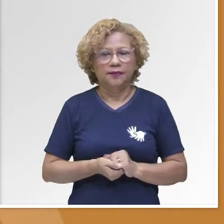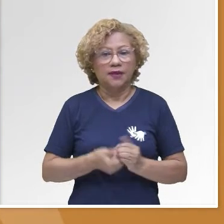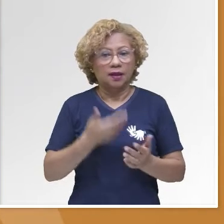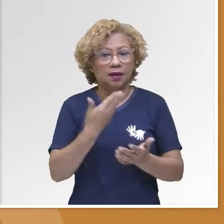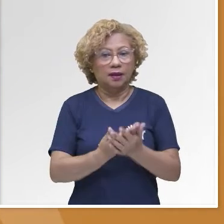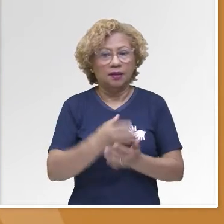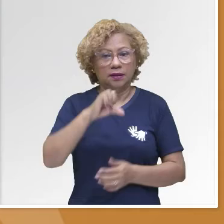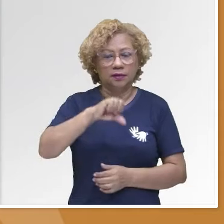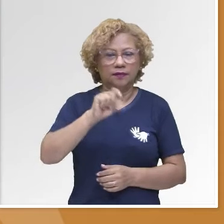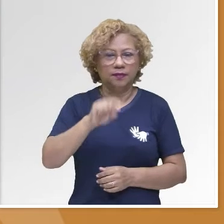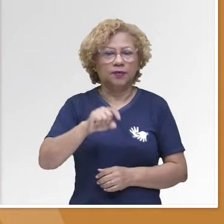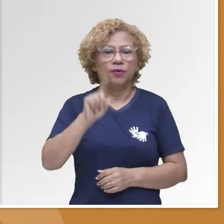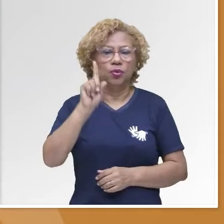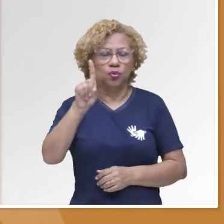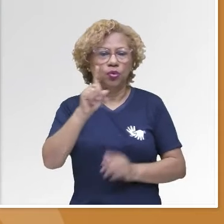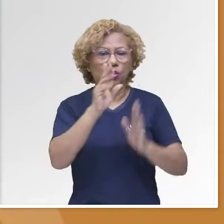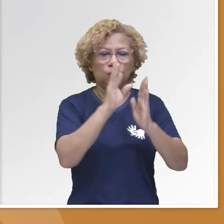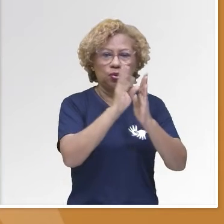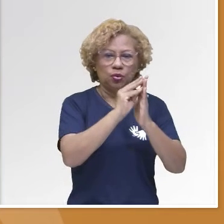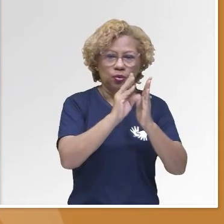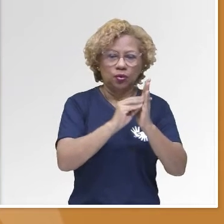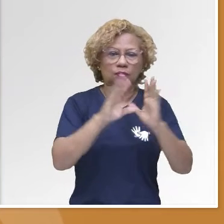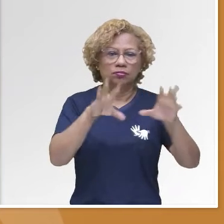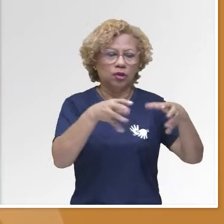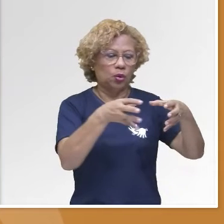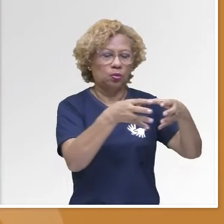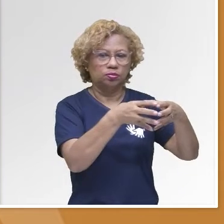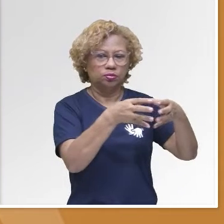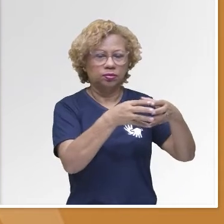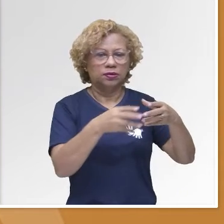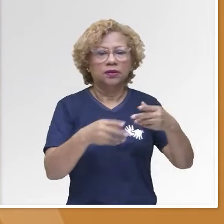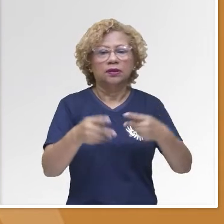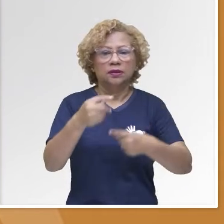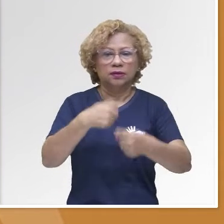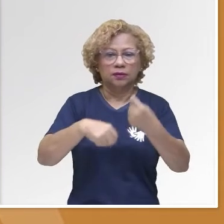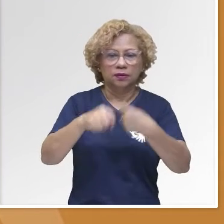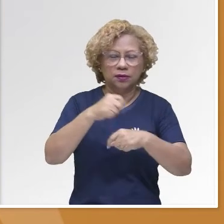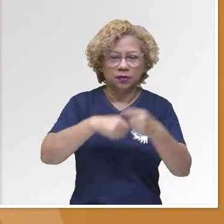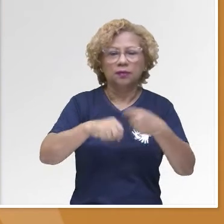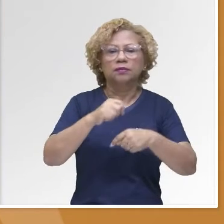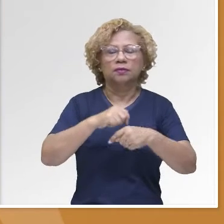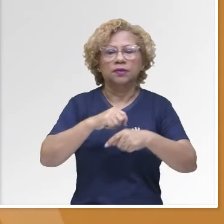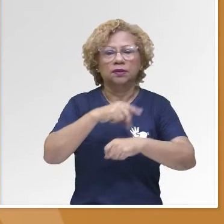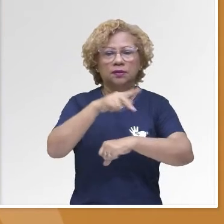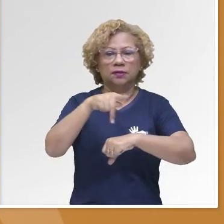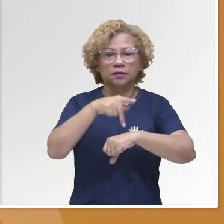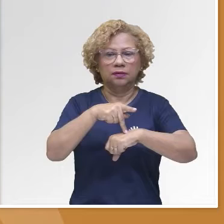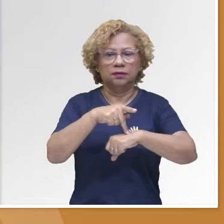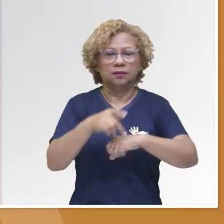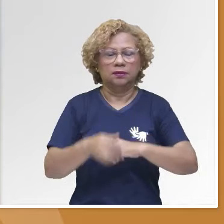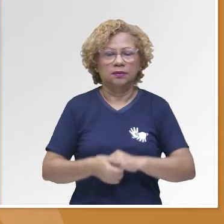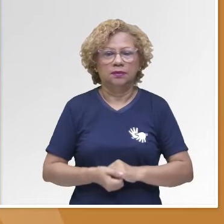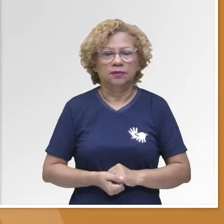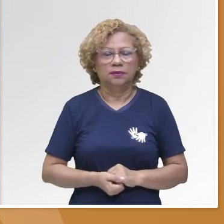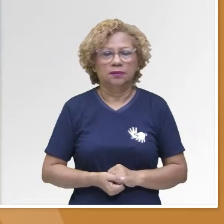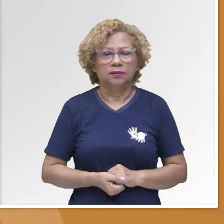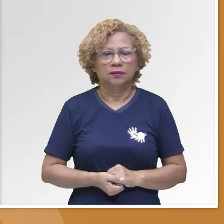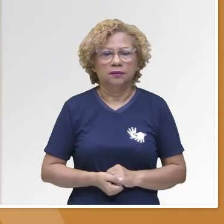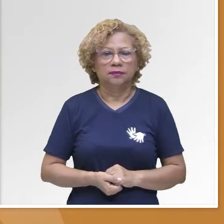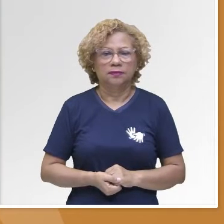Aula 9.1, Conteúdo: os blocos econômicos internacionais.